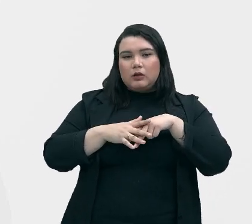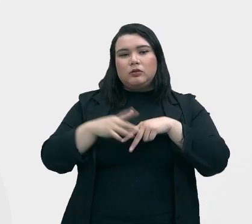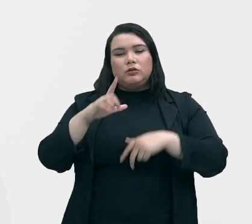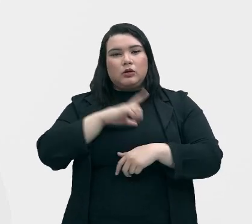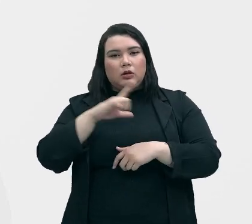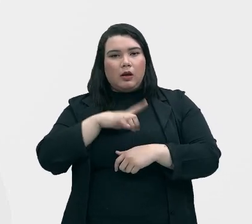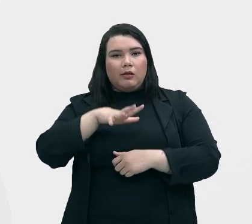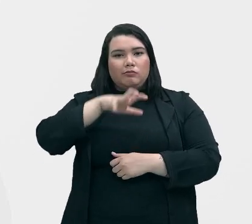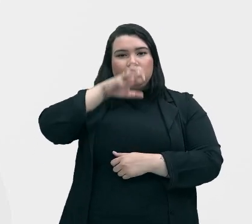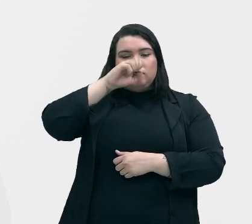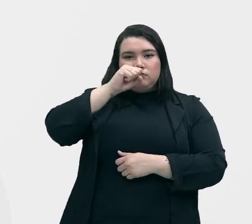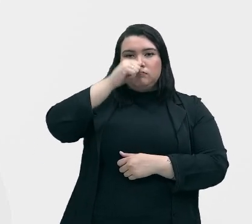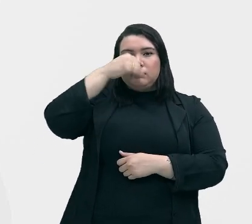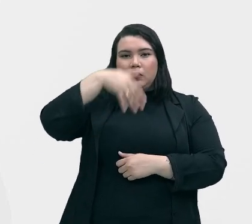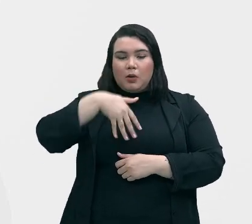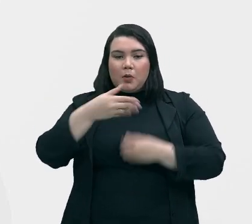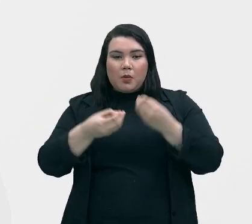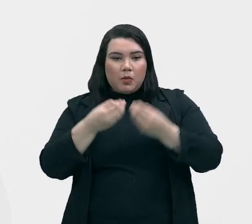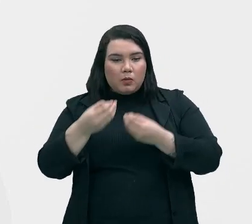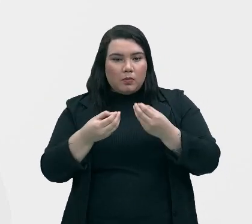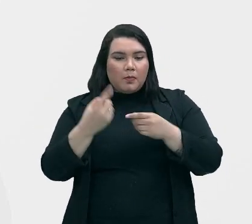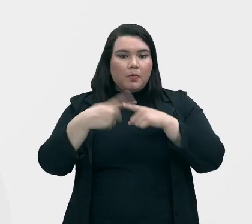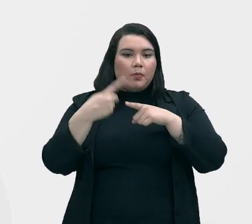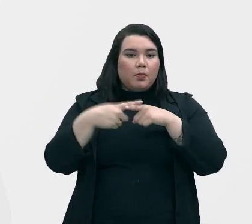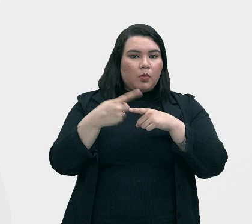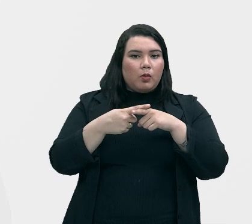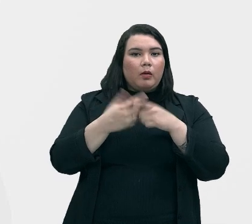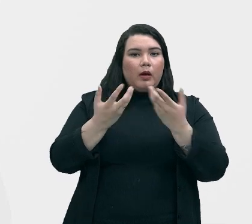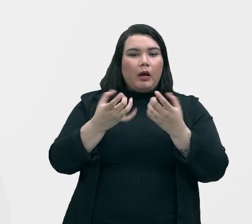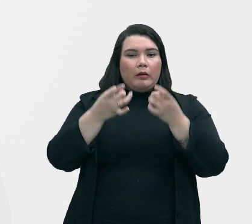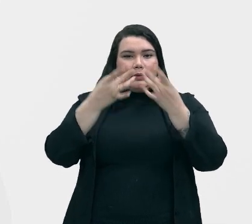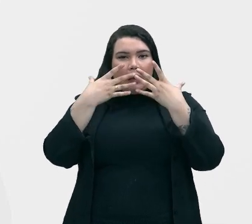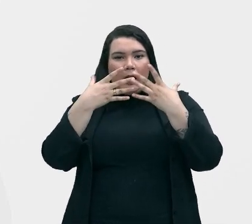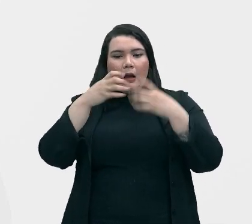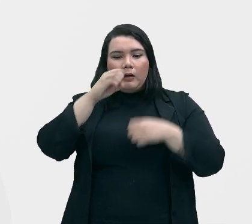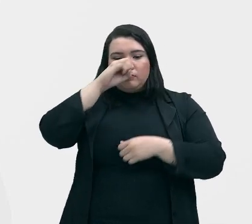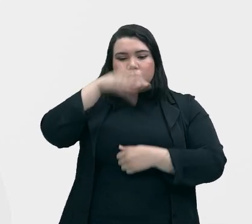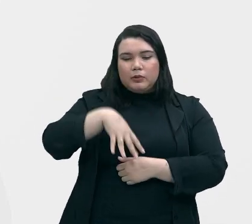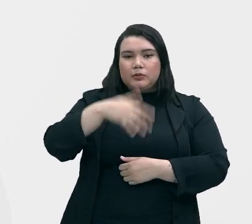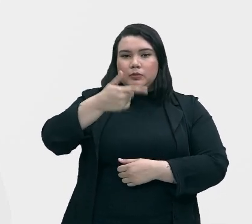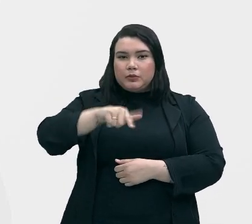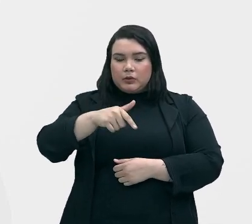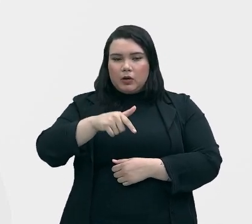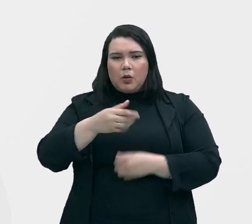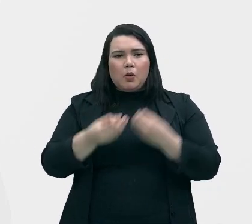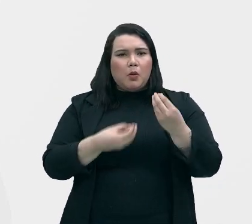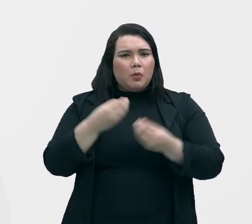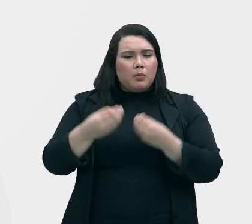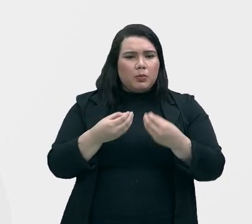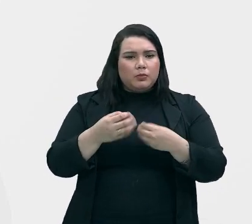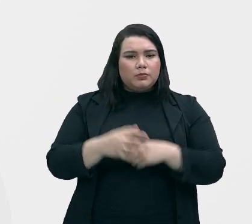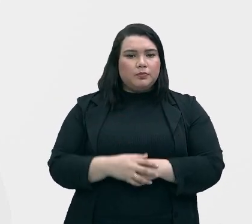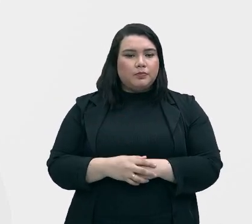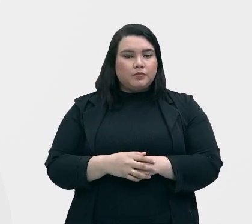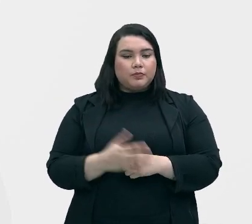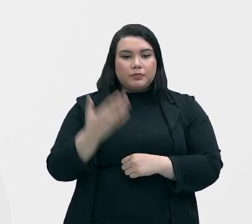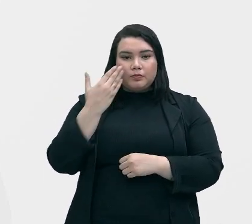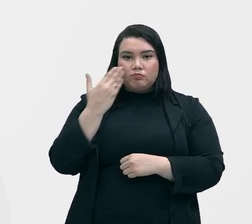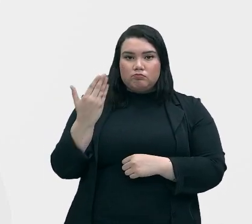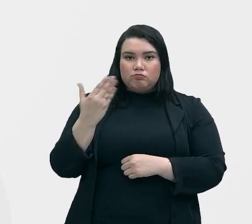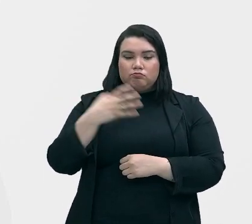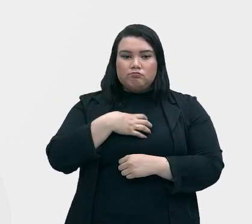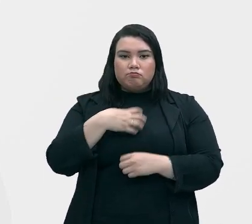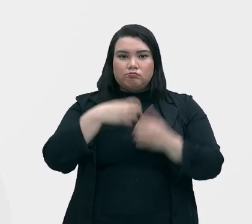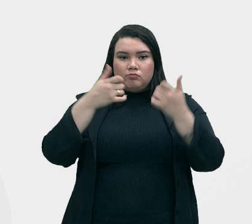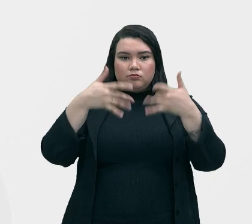vias respiratórias, já que o muco não é mais eliminado, né, Manu? Bora dar uma olhadinha nos sintomas da bronquite rapidinho?